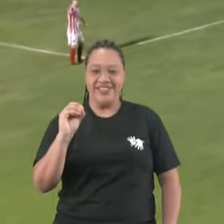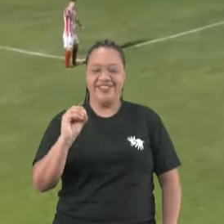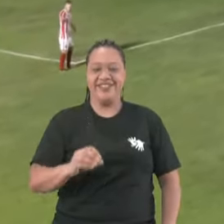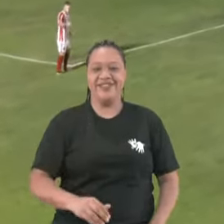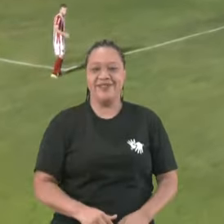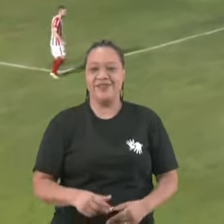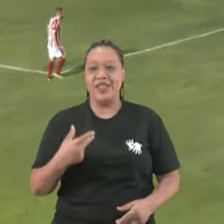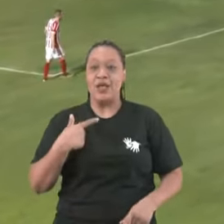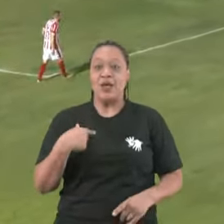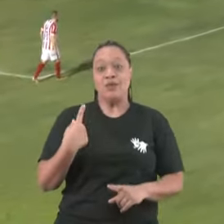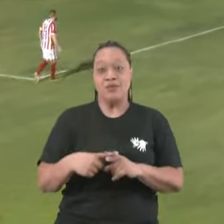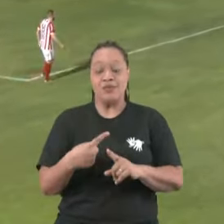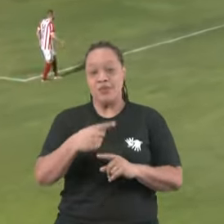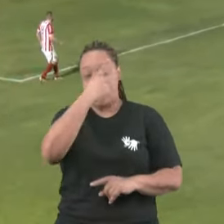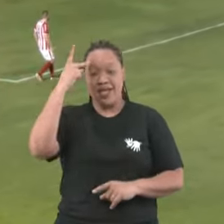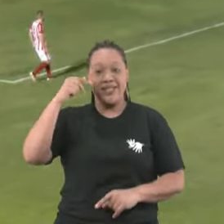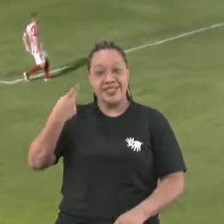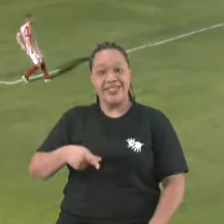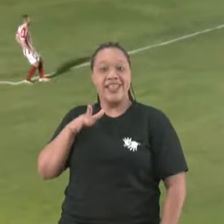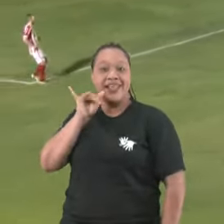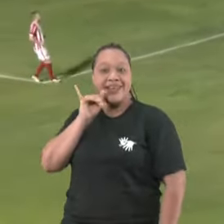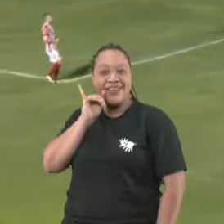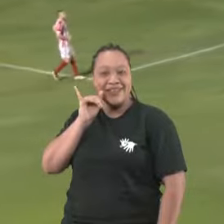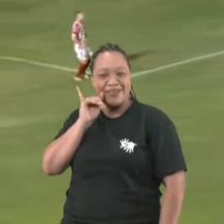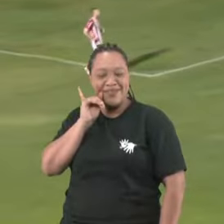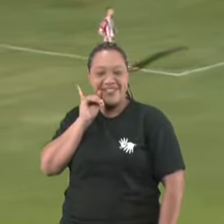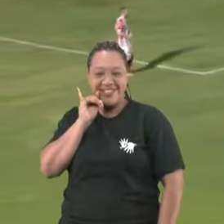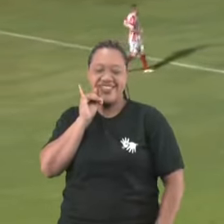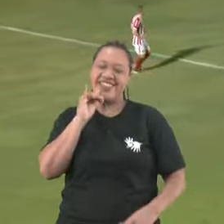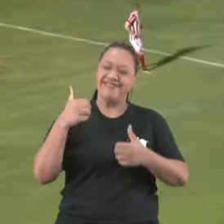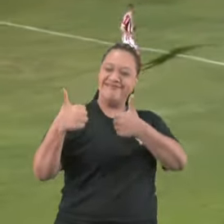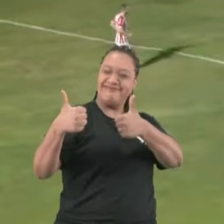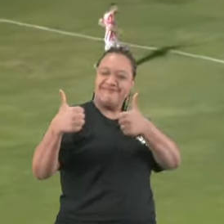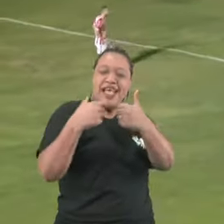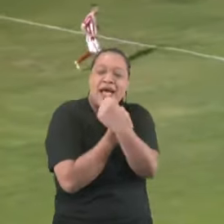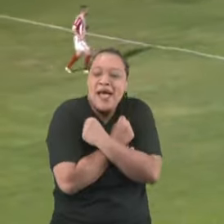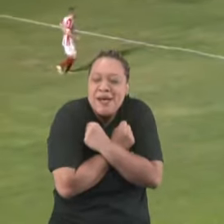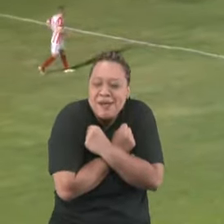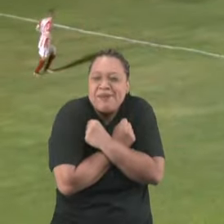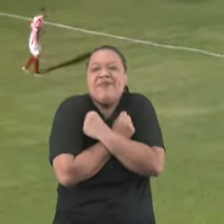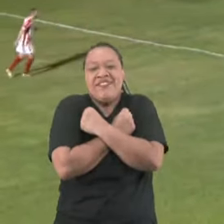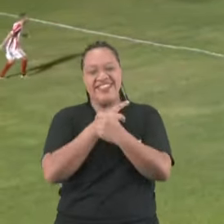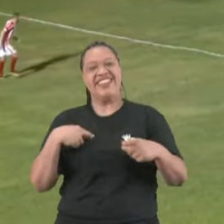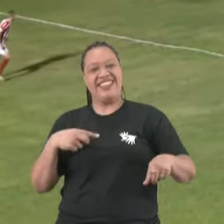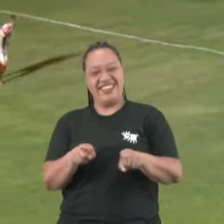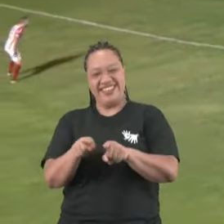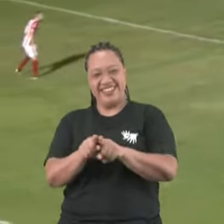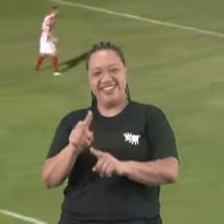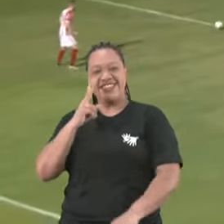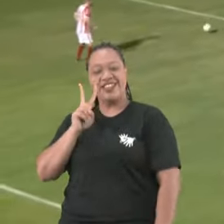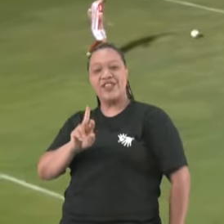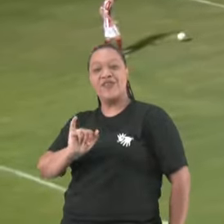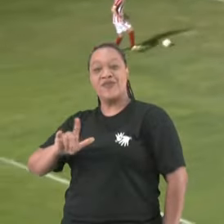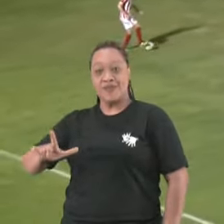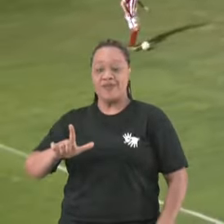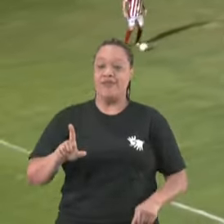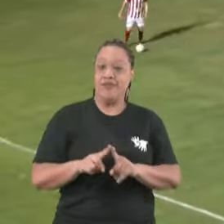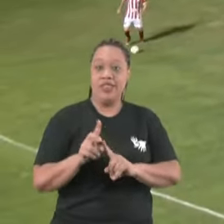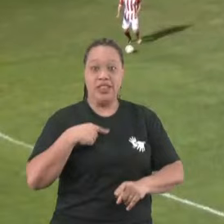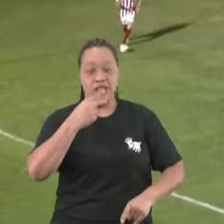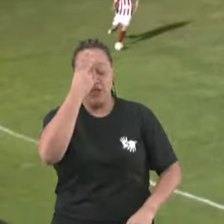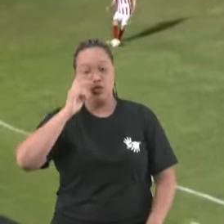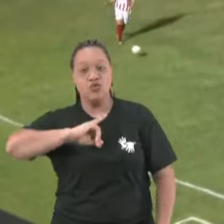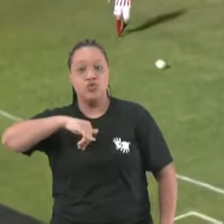É que ele é fumicultor em Arapiraca. Valeu, Ivan, um abraço. Um abraço também pro seu Val. Vitor Lourenço,